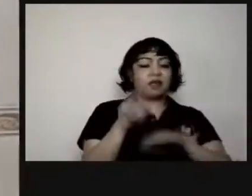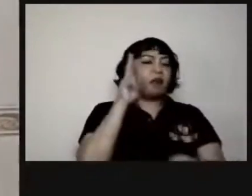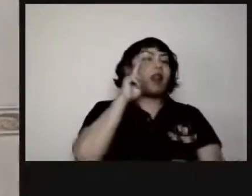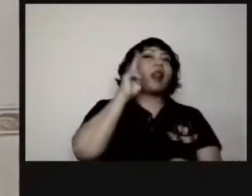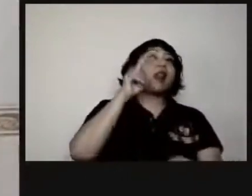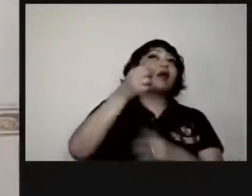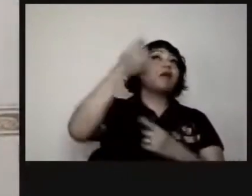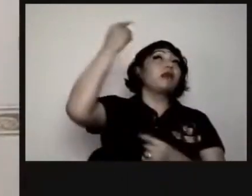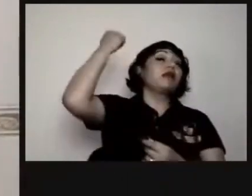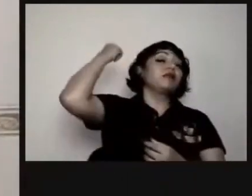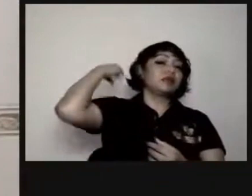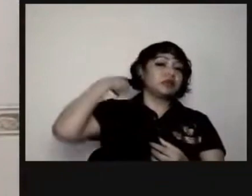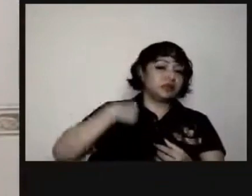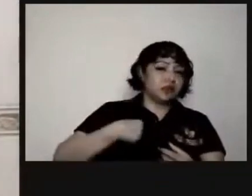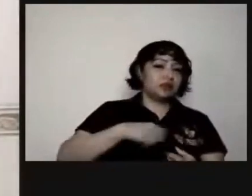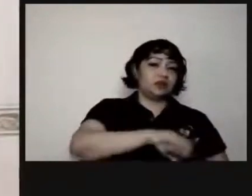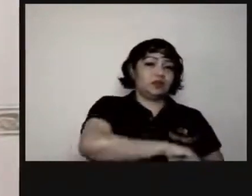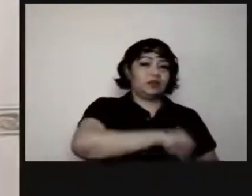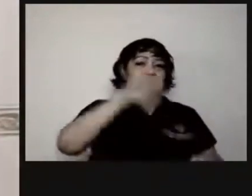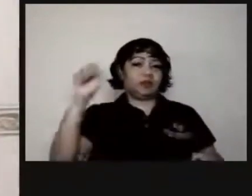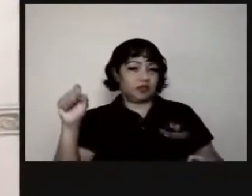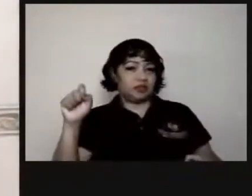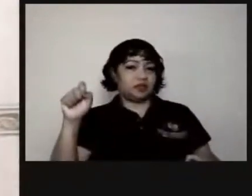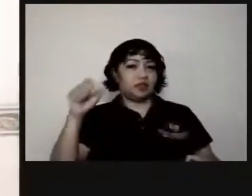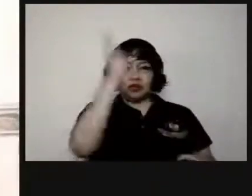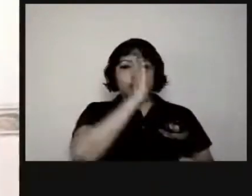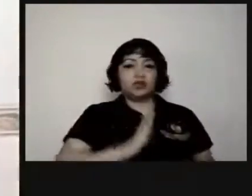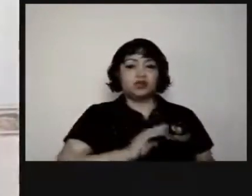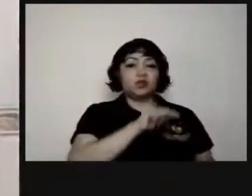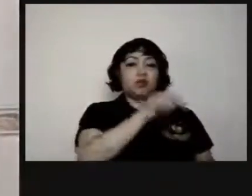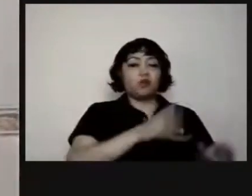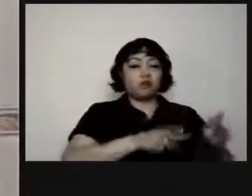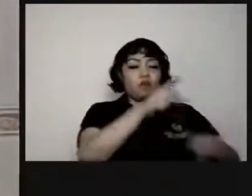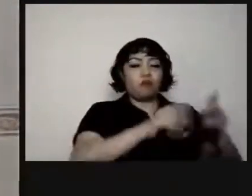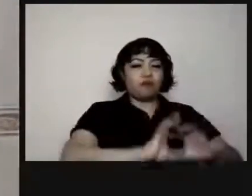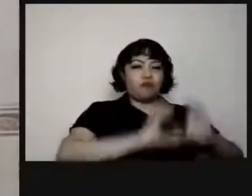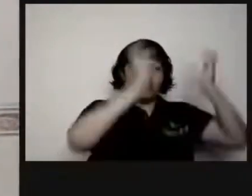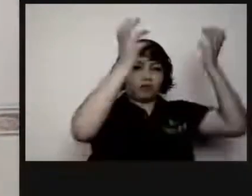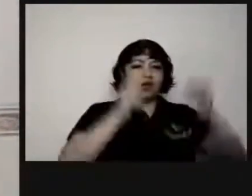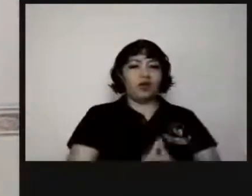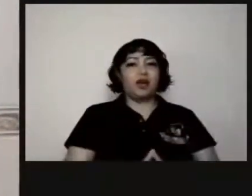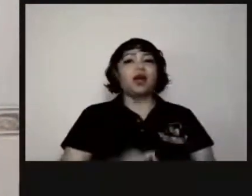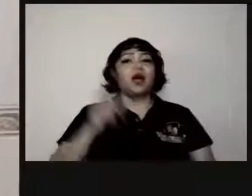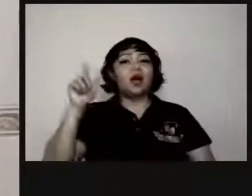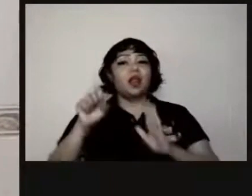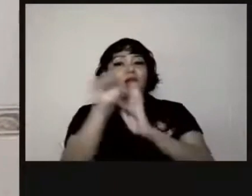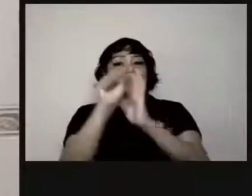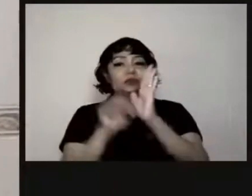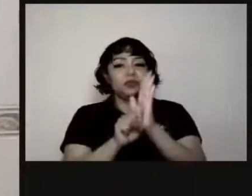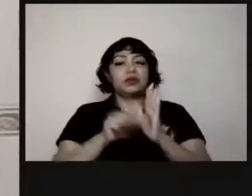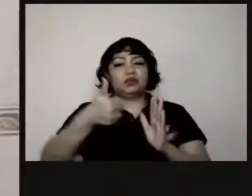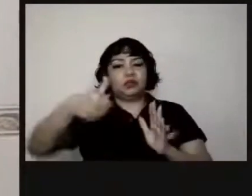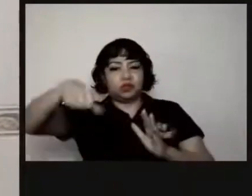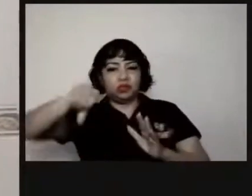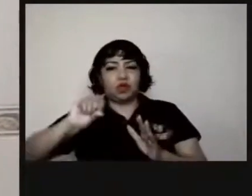foi motivo para o povo comemorar. Lá no século XIX, com Dom Pedro brilhantemente a proclamar independência ou